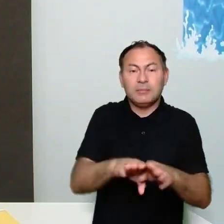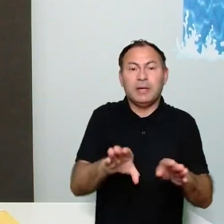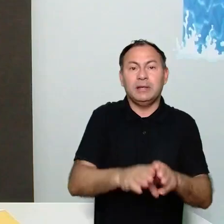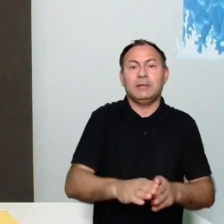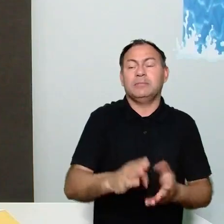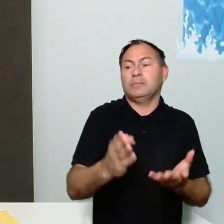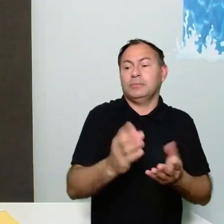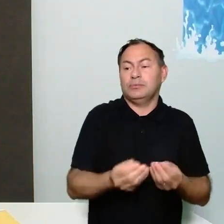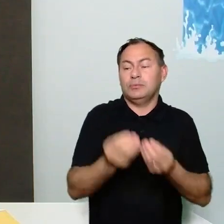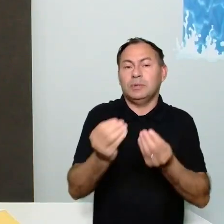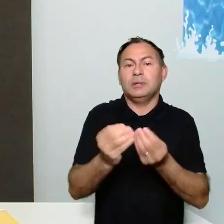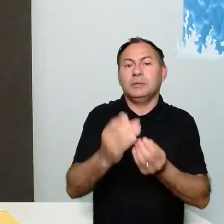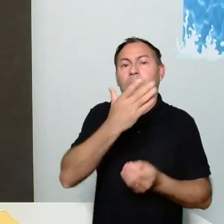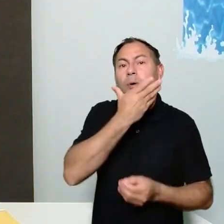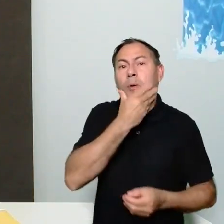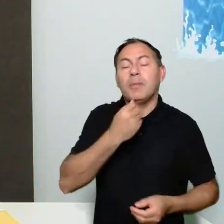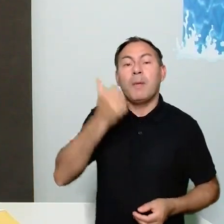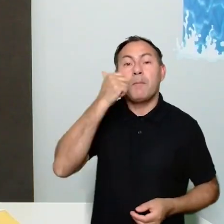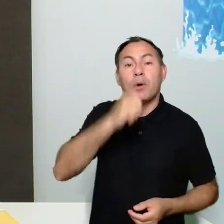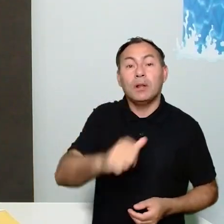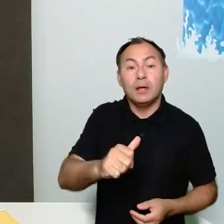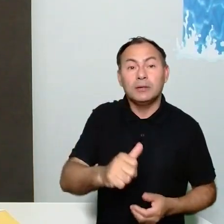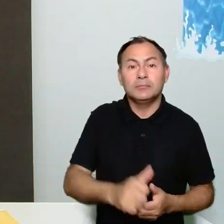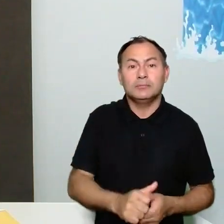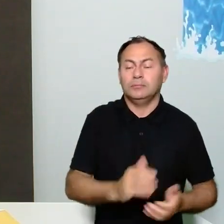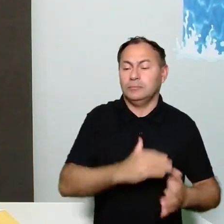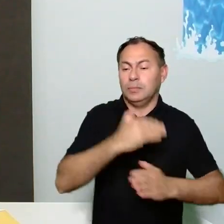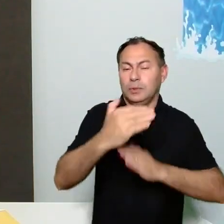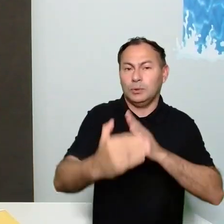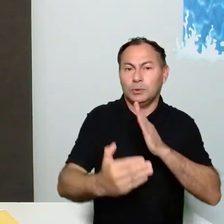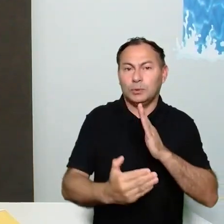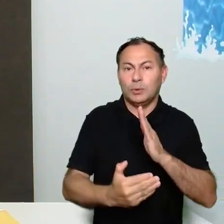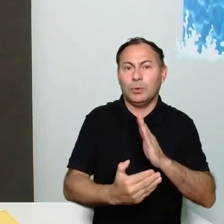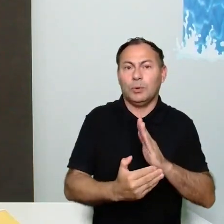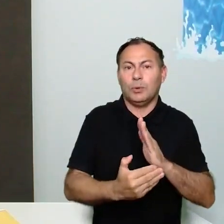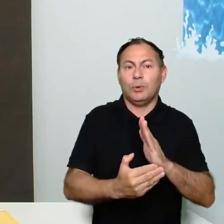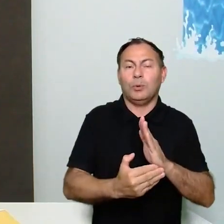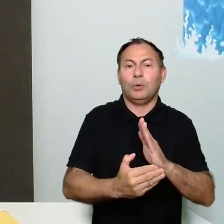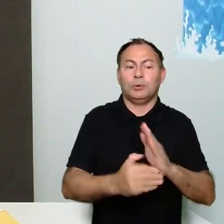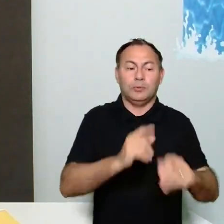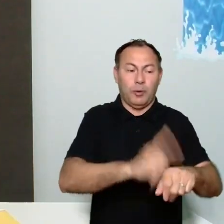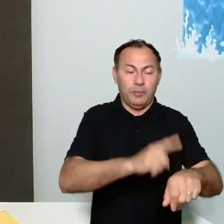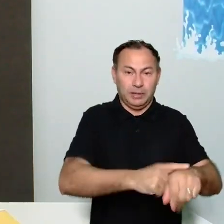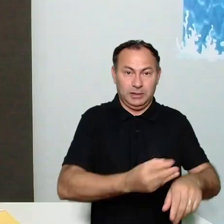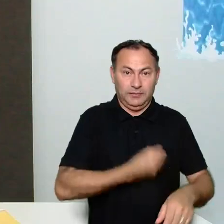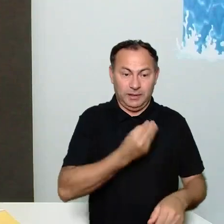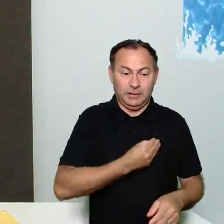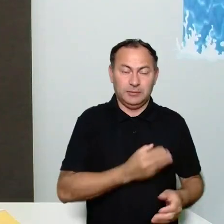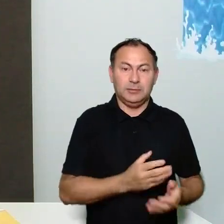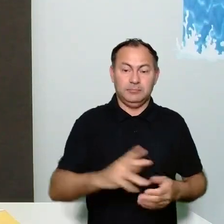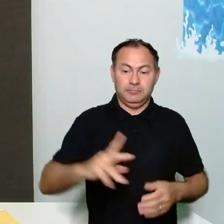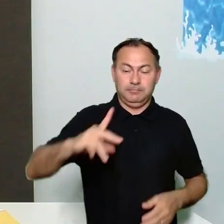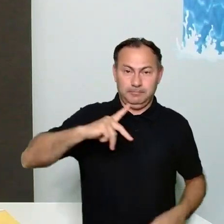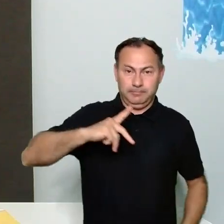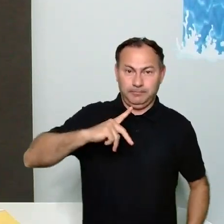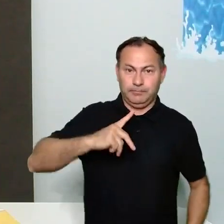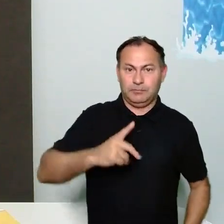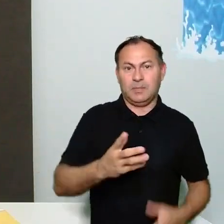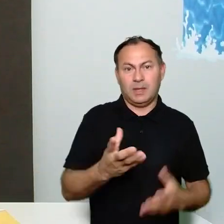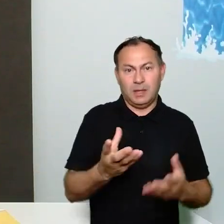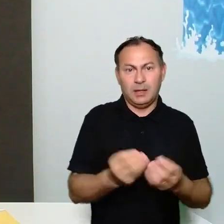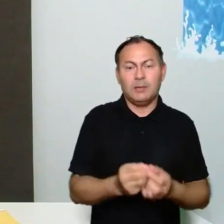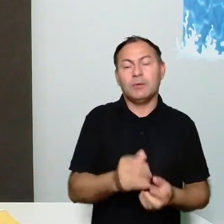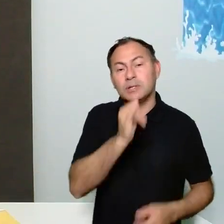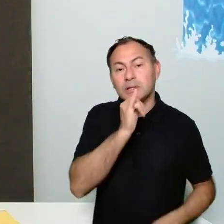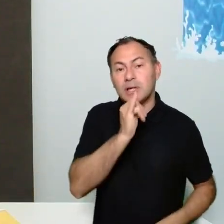canonizações de homens e mulheres em todos os estados de vida, em particular, com